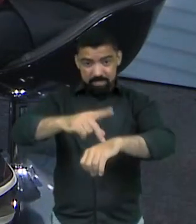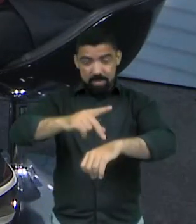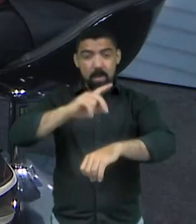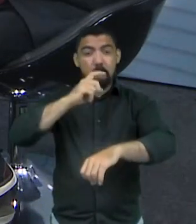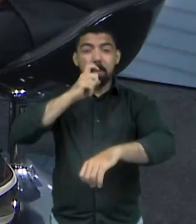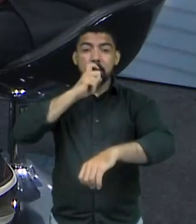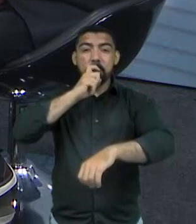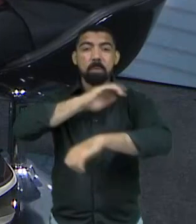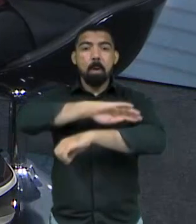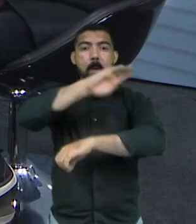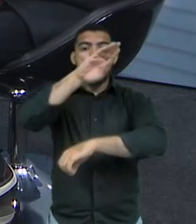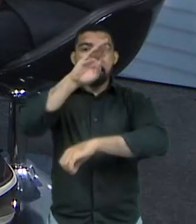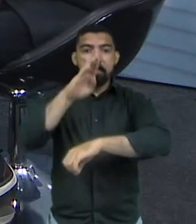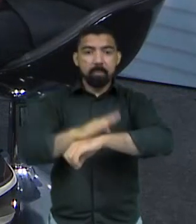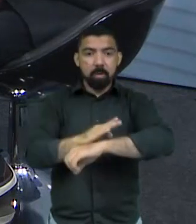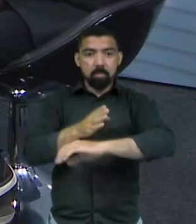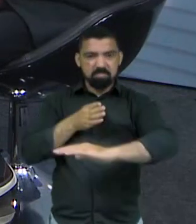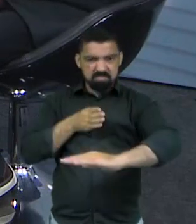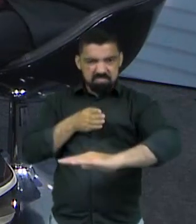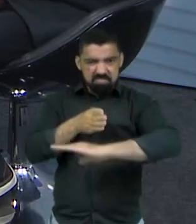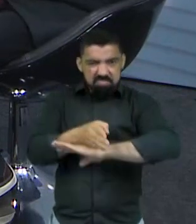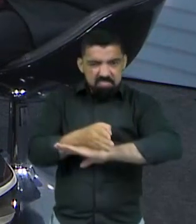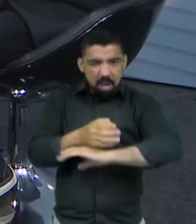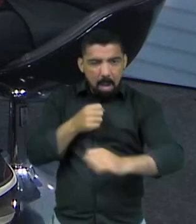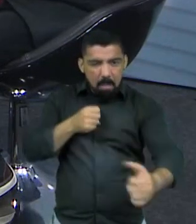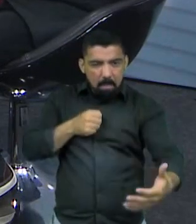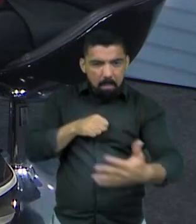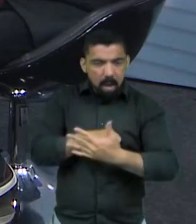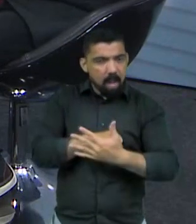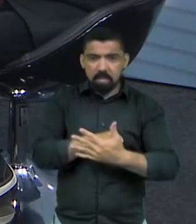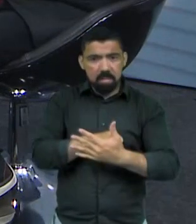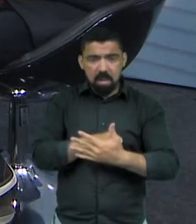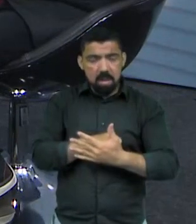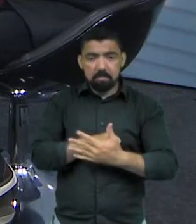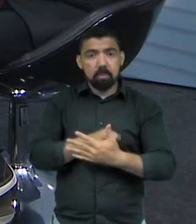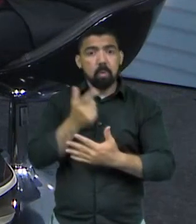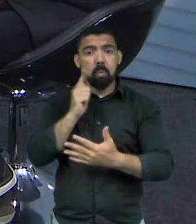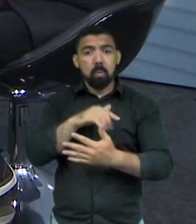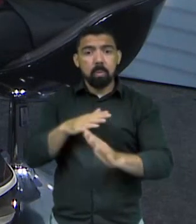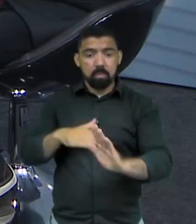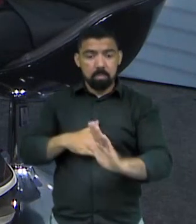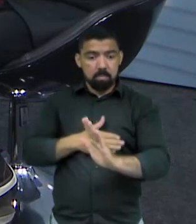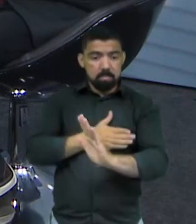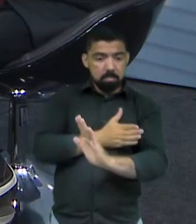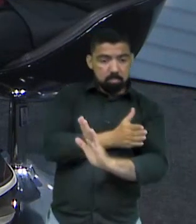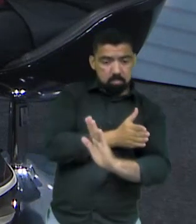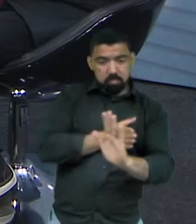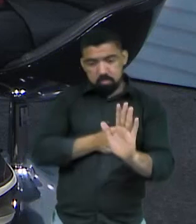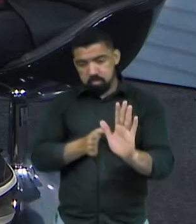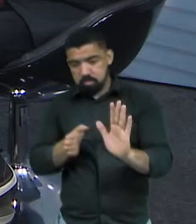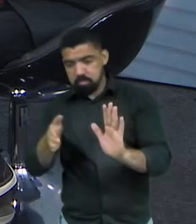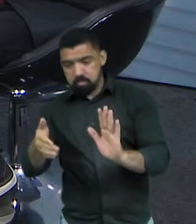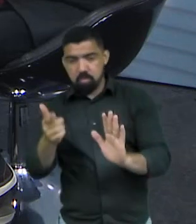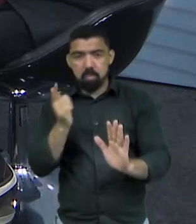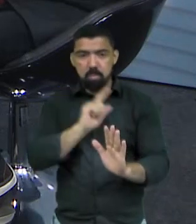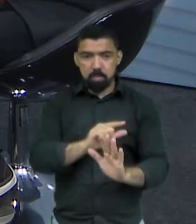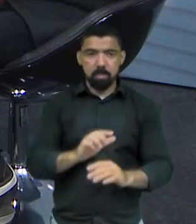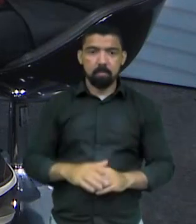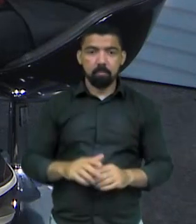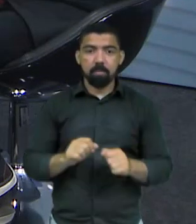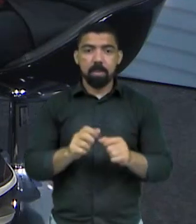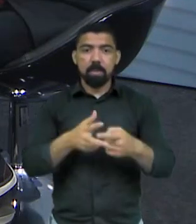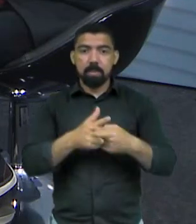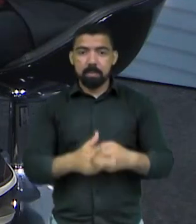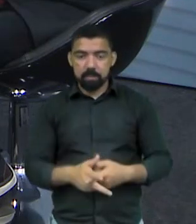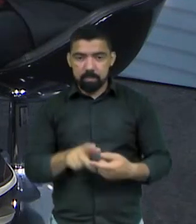para... tempestade... Ele olha para uma referência e consegue tomar boas decisões para poder fazer os ajustes.